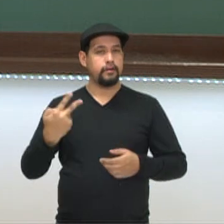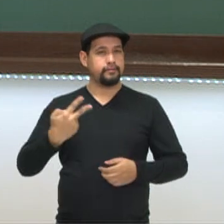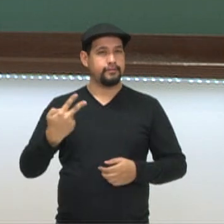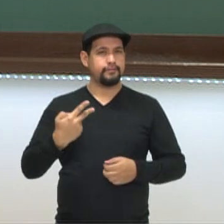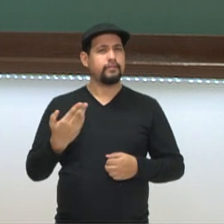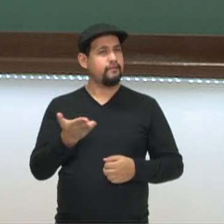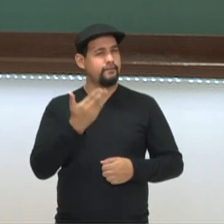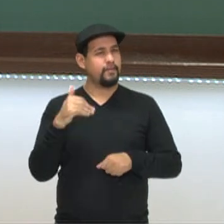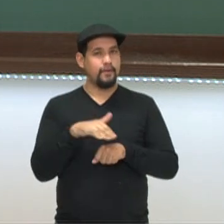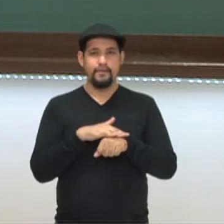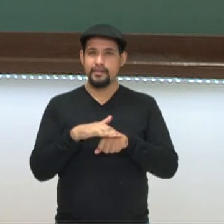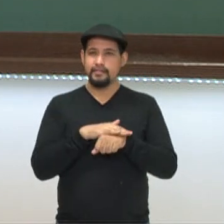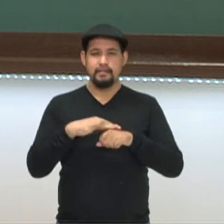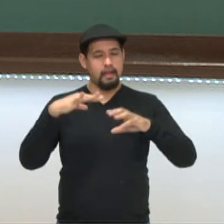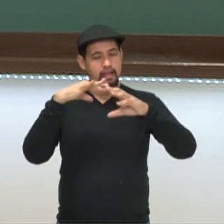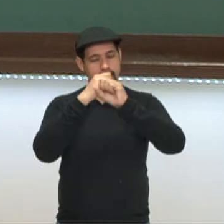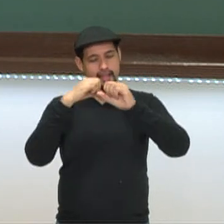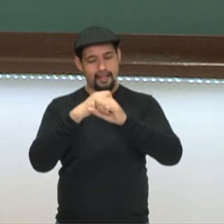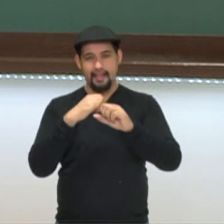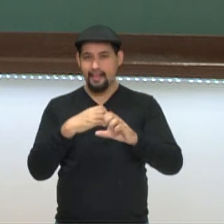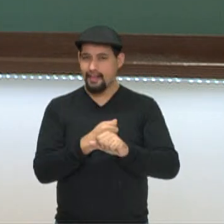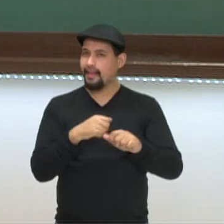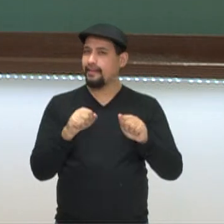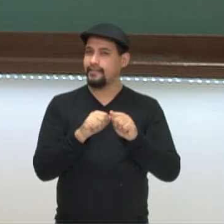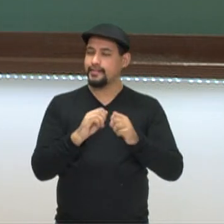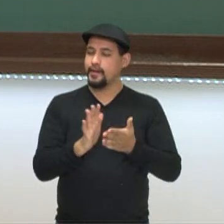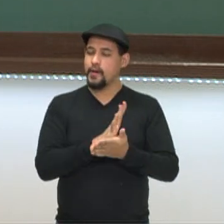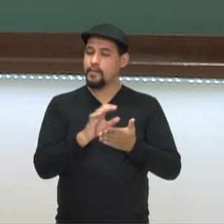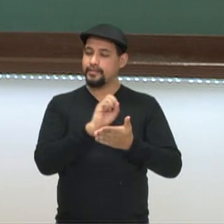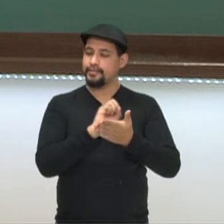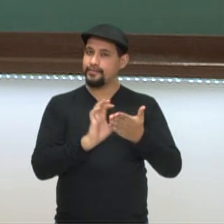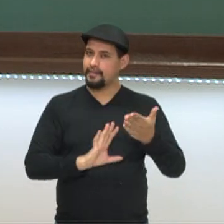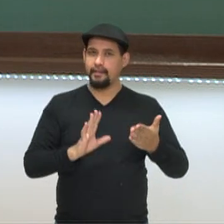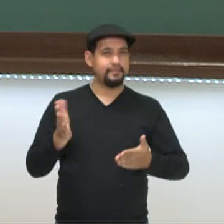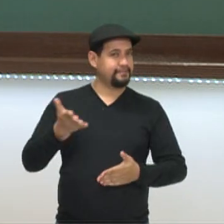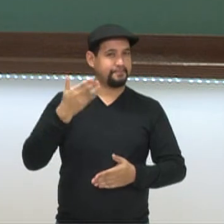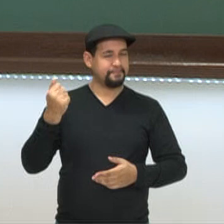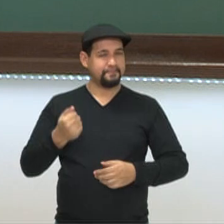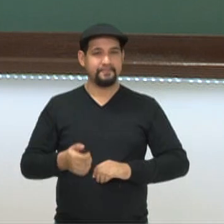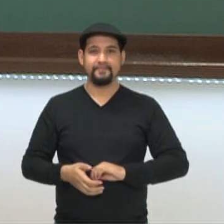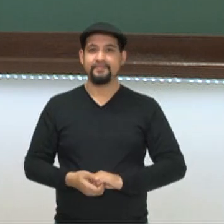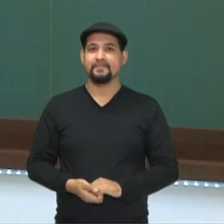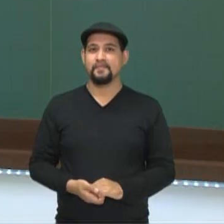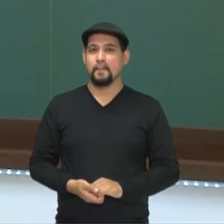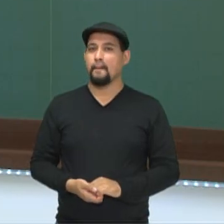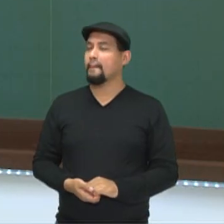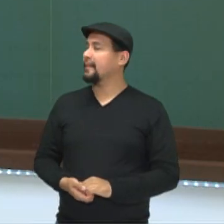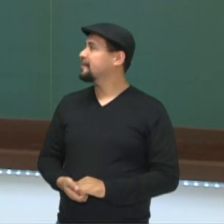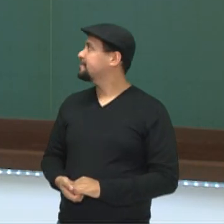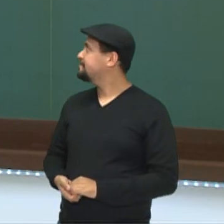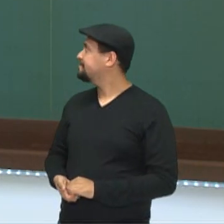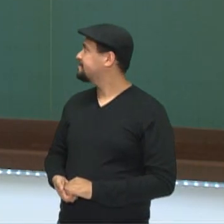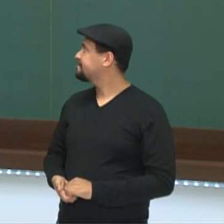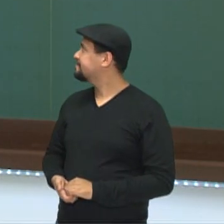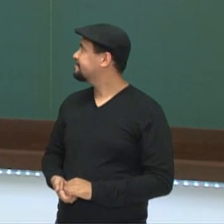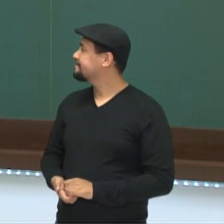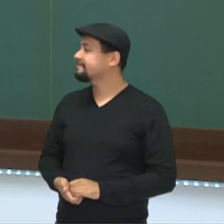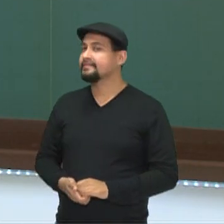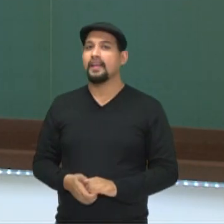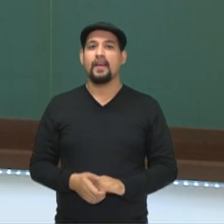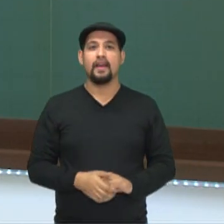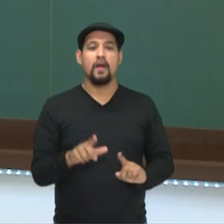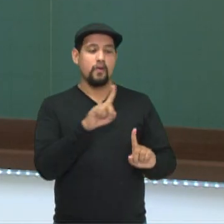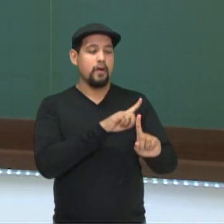discutir um pouquinho, fazer uns cálculos, resolver umas situações, problemas. Vamos lá. O objetivo dessa aula, o que